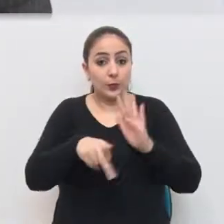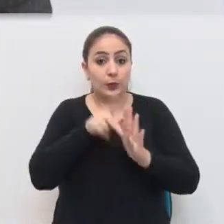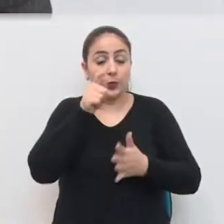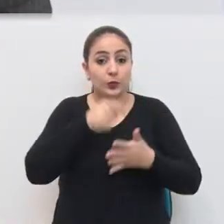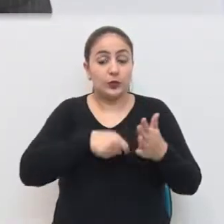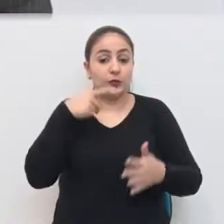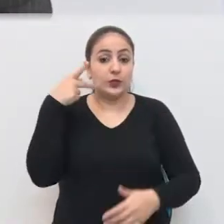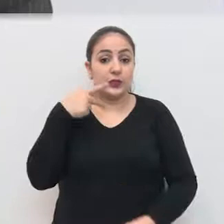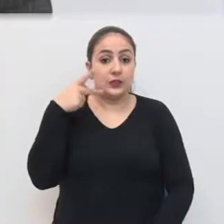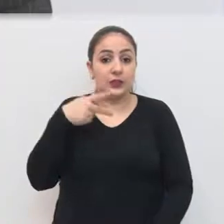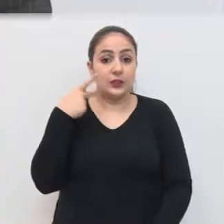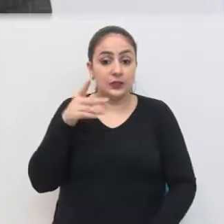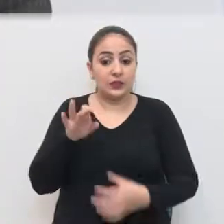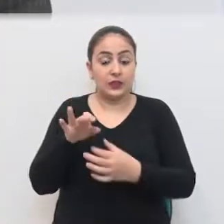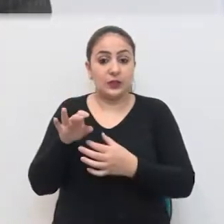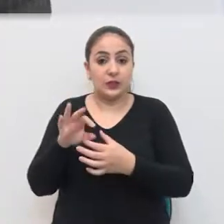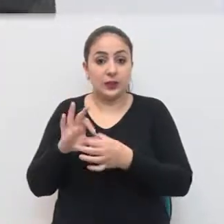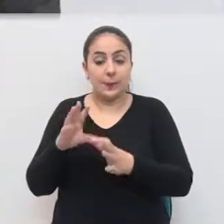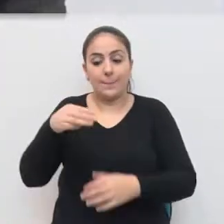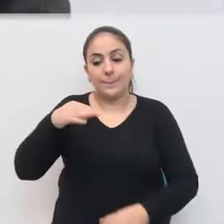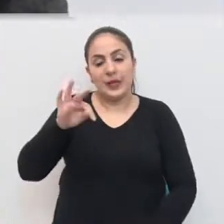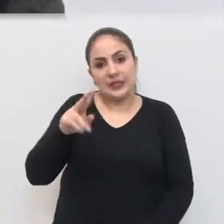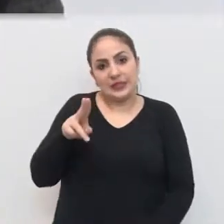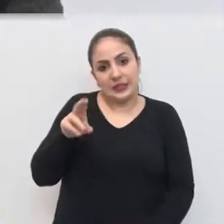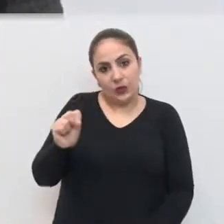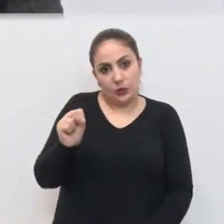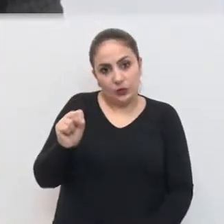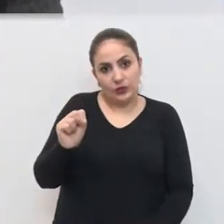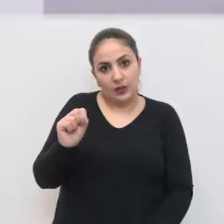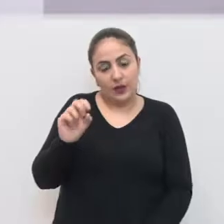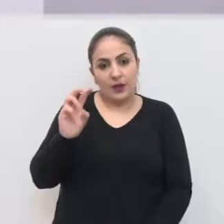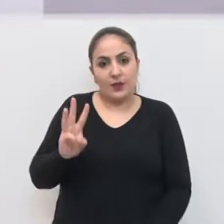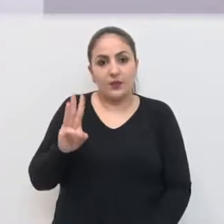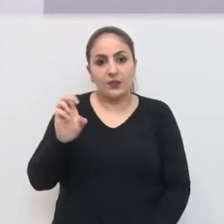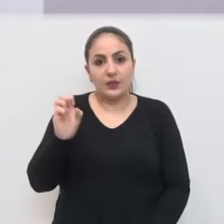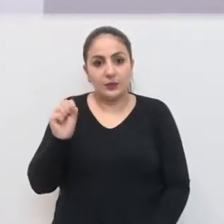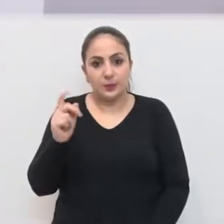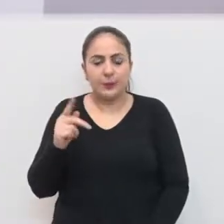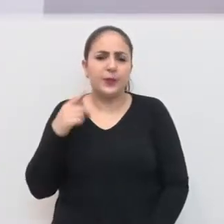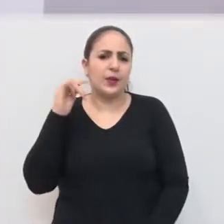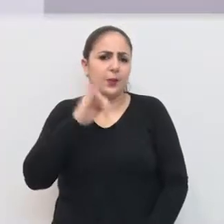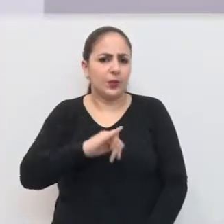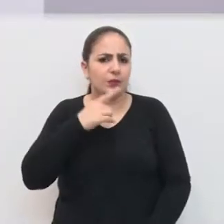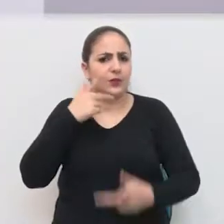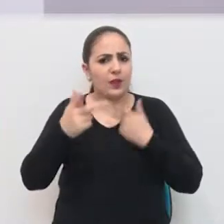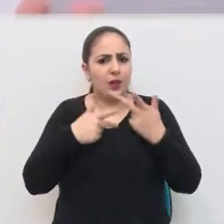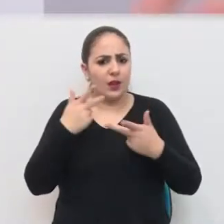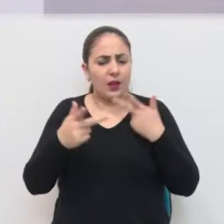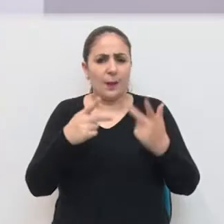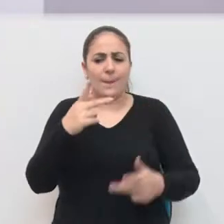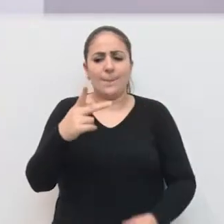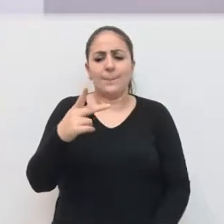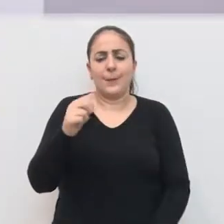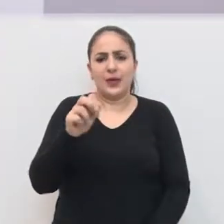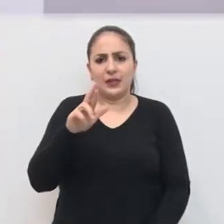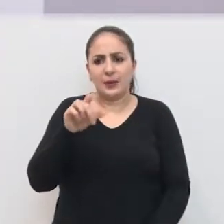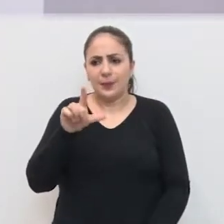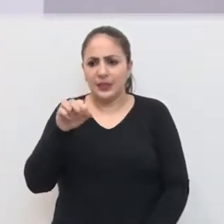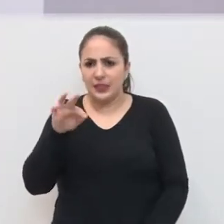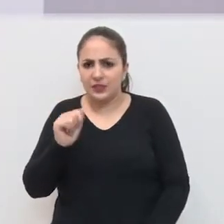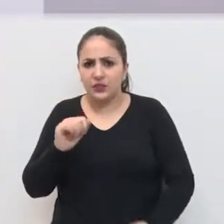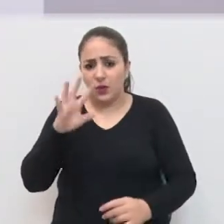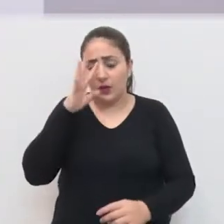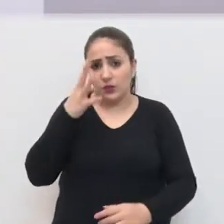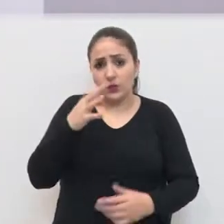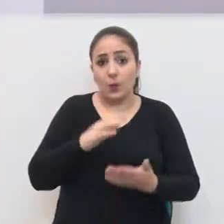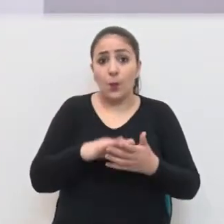era de autoria do vereador licenciado Matheus Wesp. É importante frisar que o parlamentarismo não é a solução para todas as mazelas, até porque